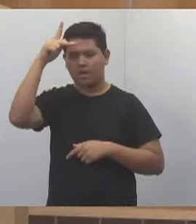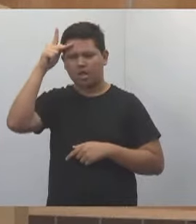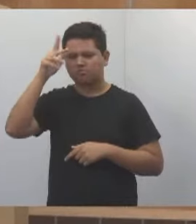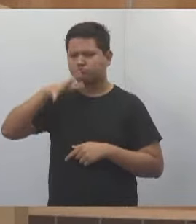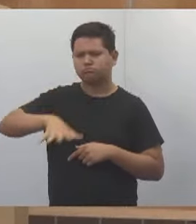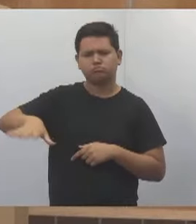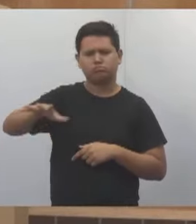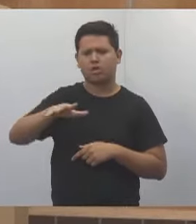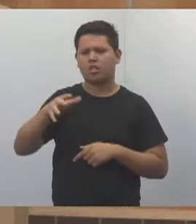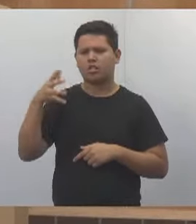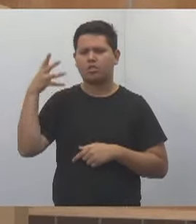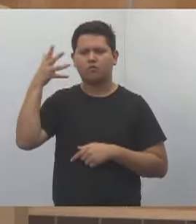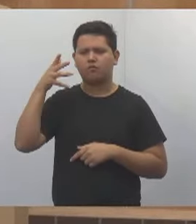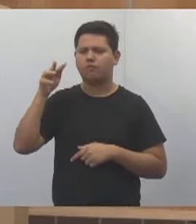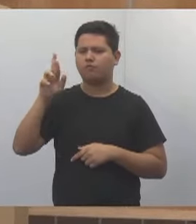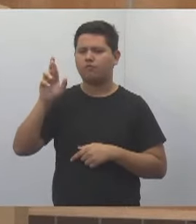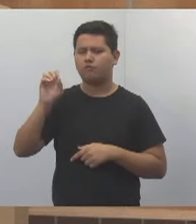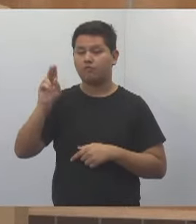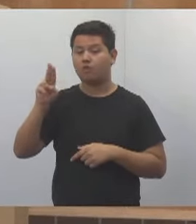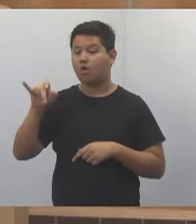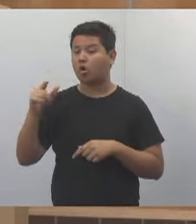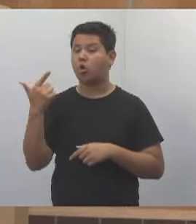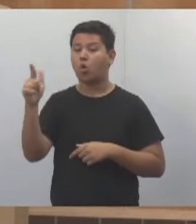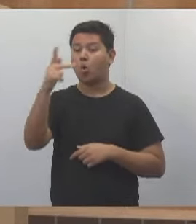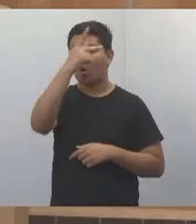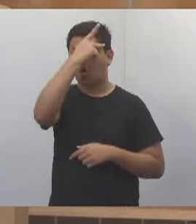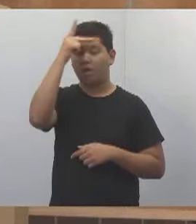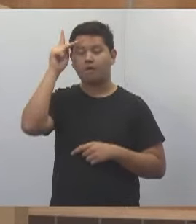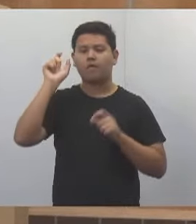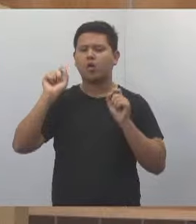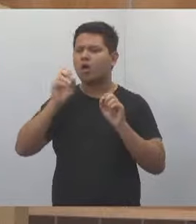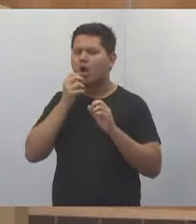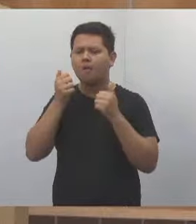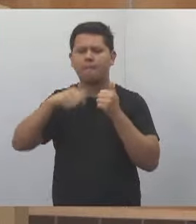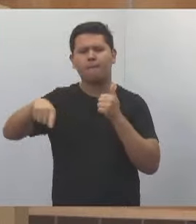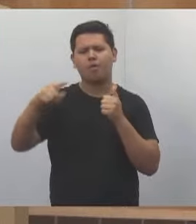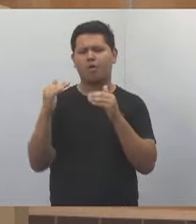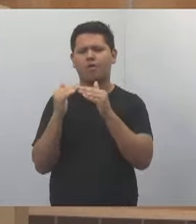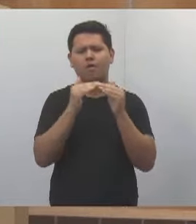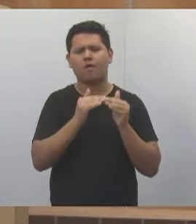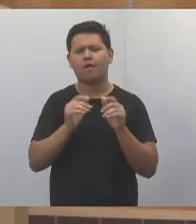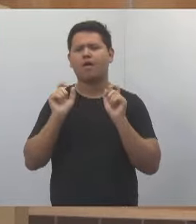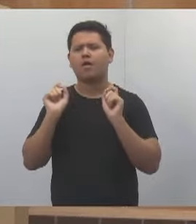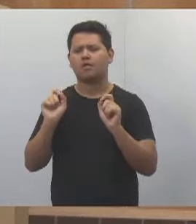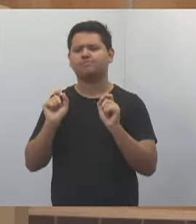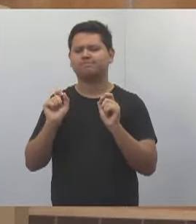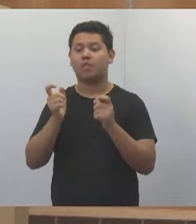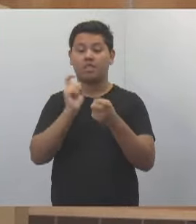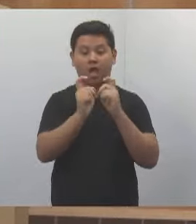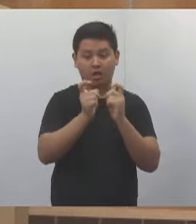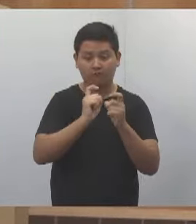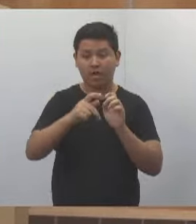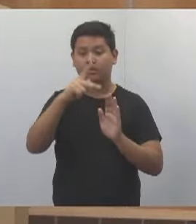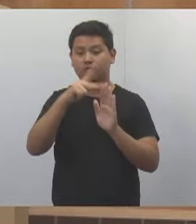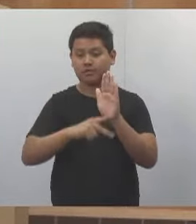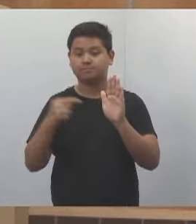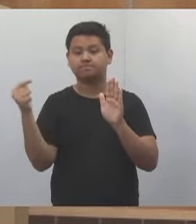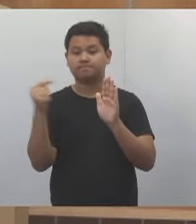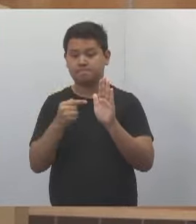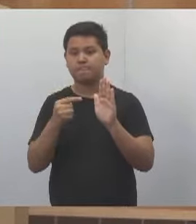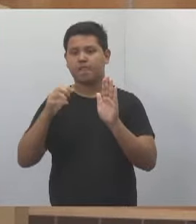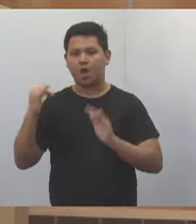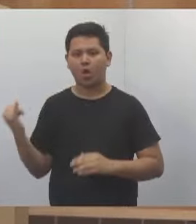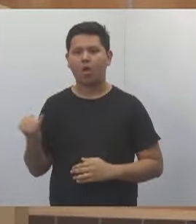fórum, aqui da Câmara Municipal ou da Prefeitura. Que bom que nós estamos agora discutindo esse projeto